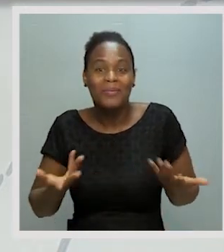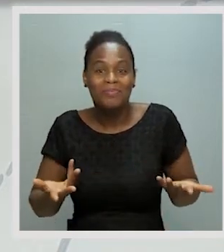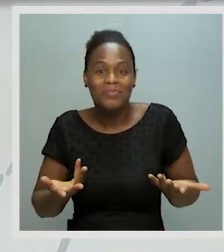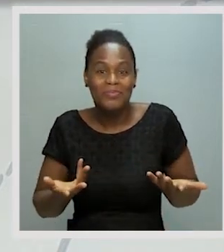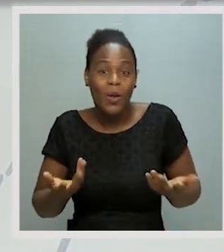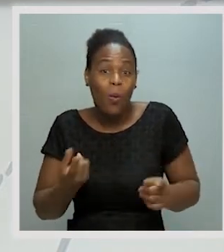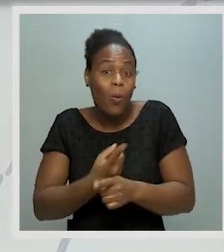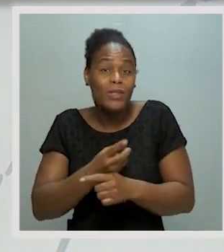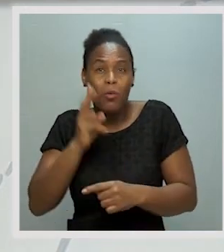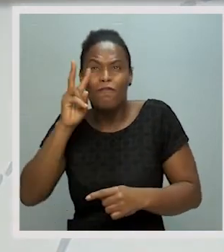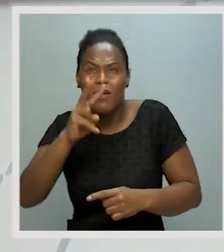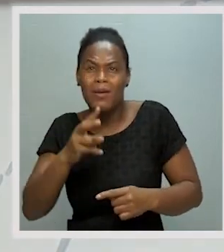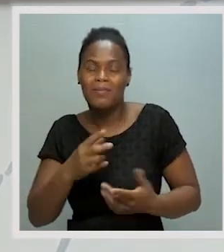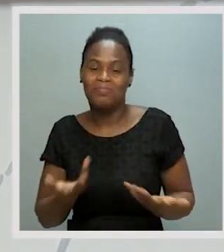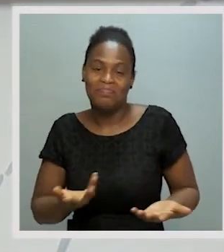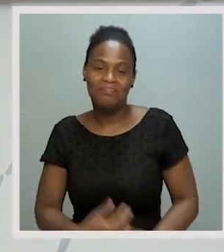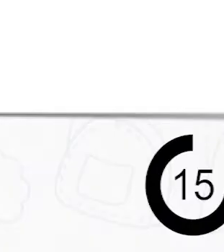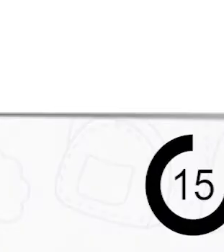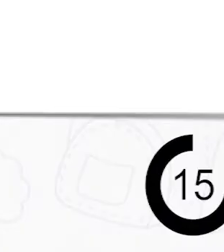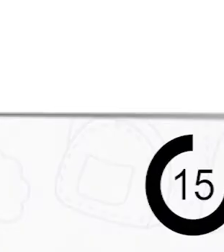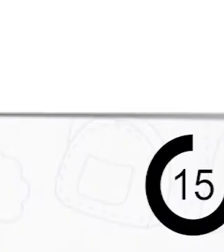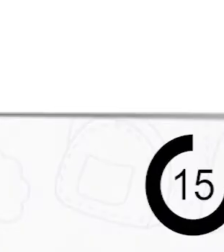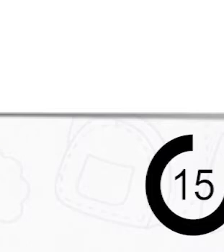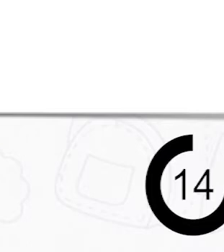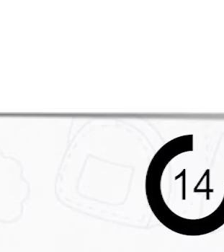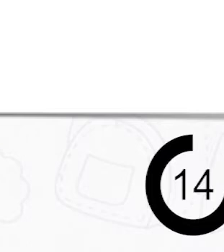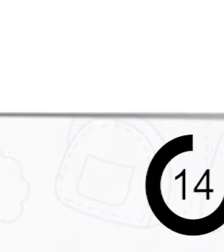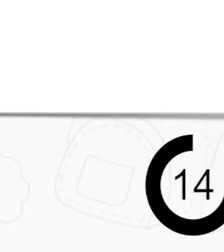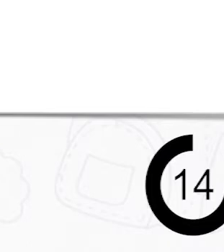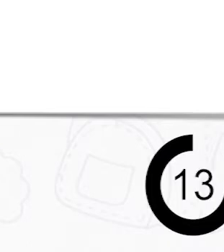é? Vamos lá ver.